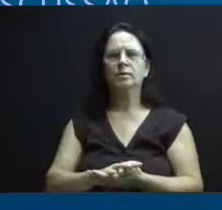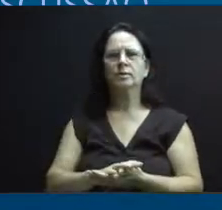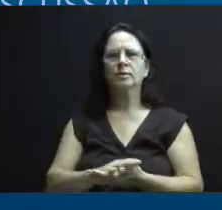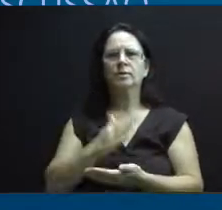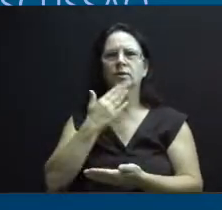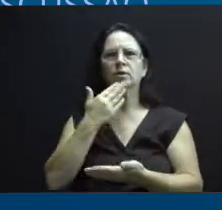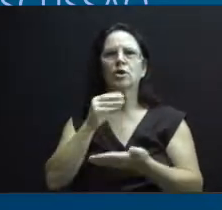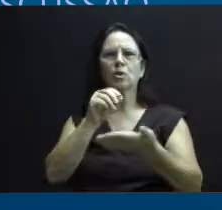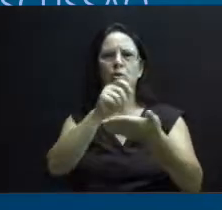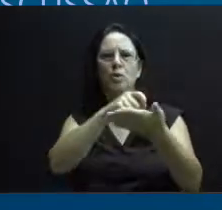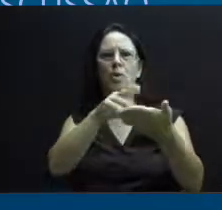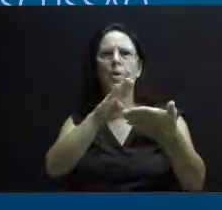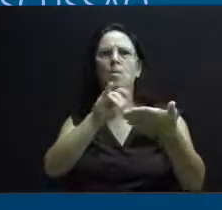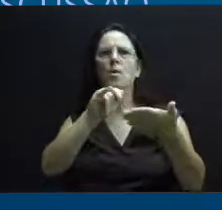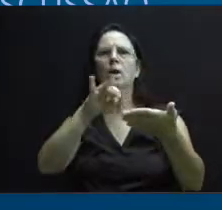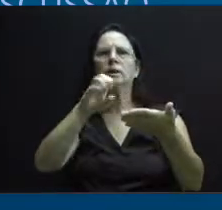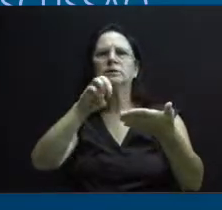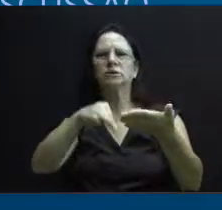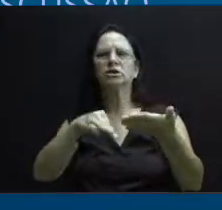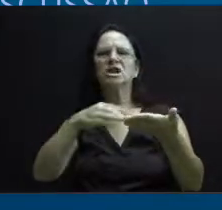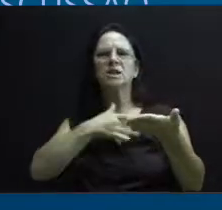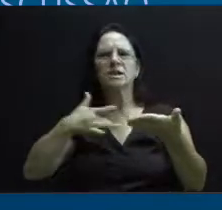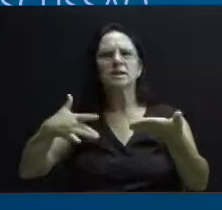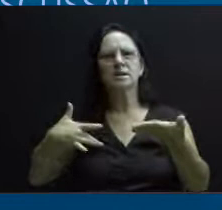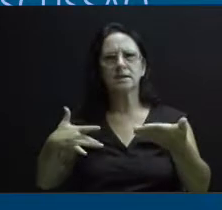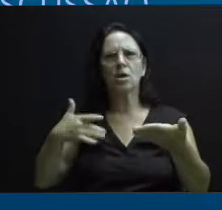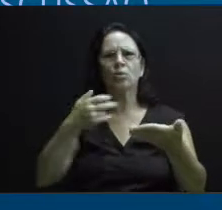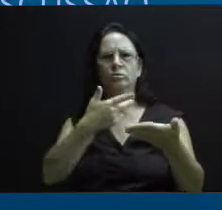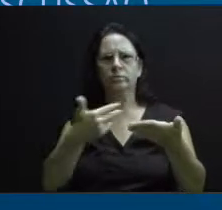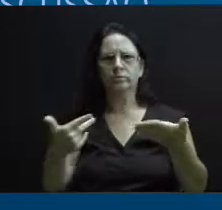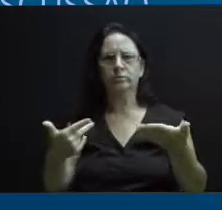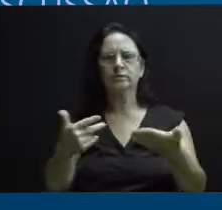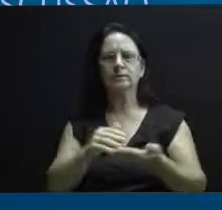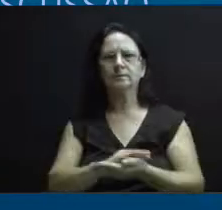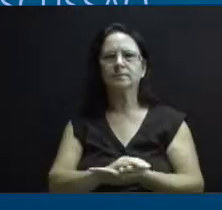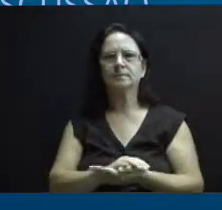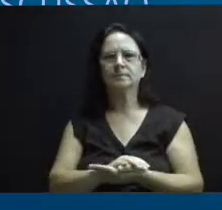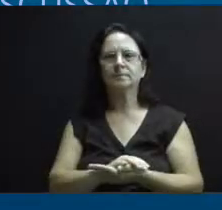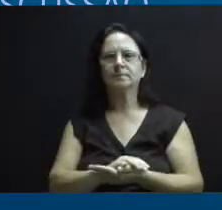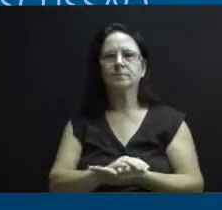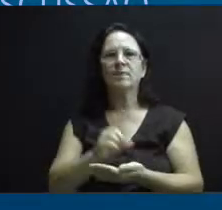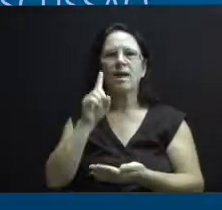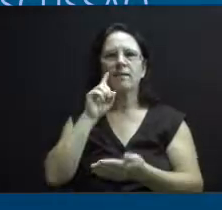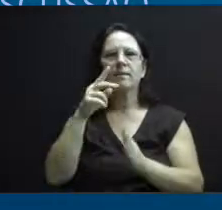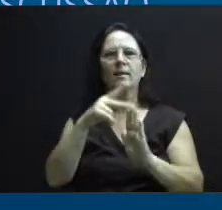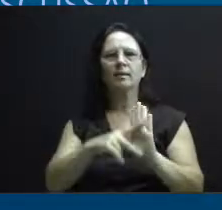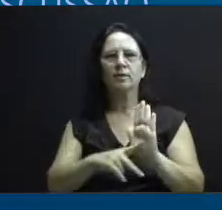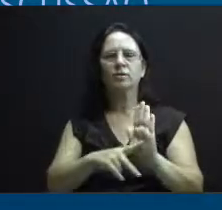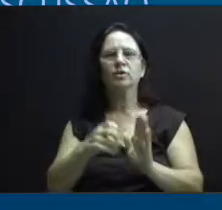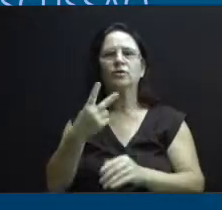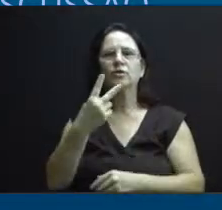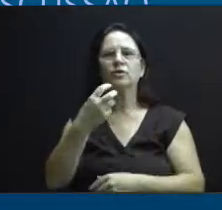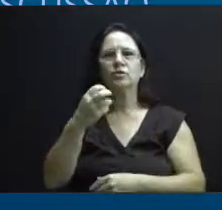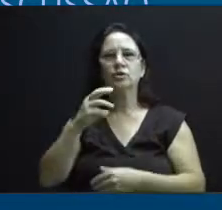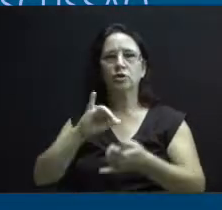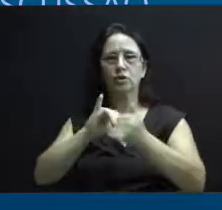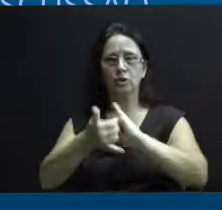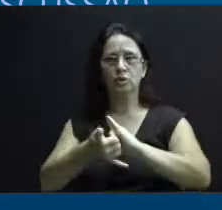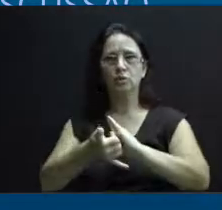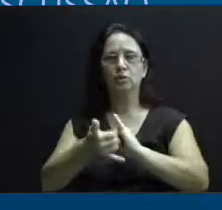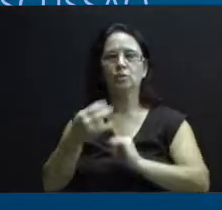boletim epidemiológico de saúde pública e dá outras providências a data é 23 de julho de